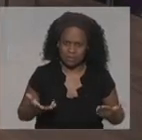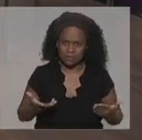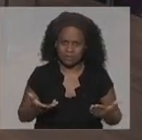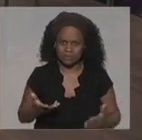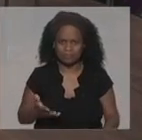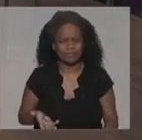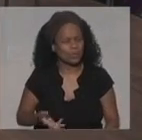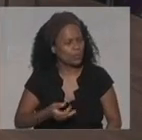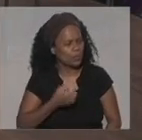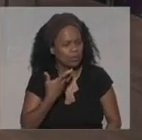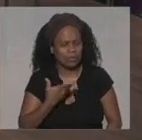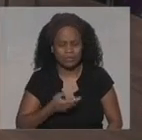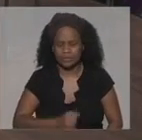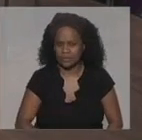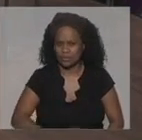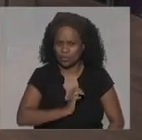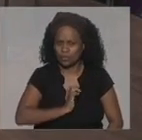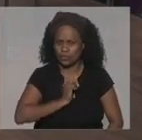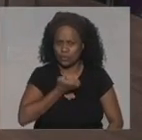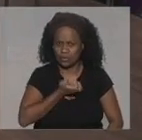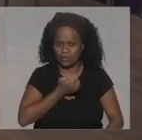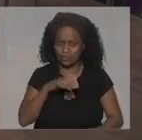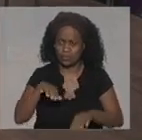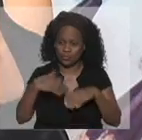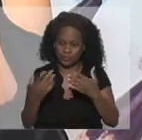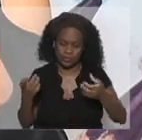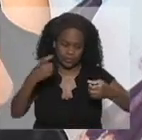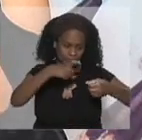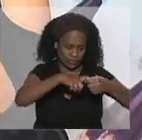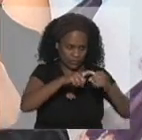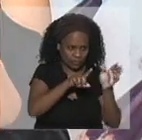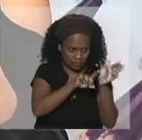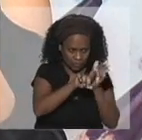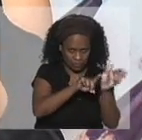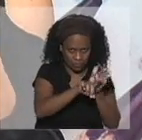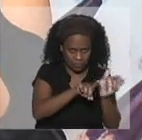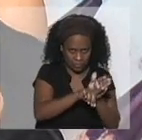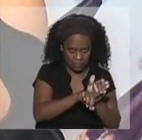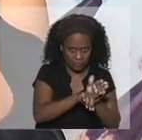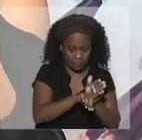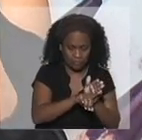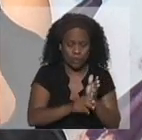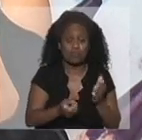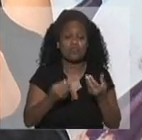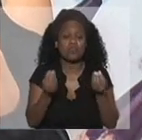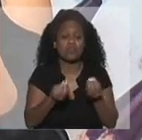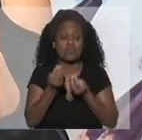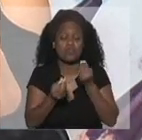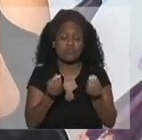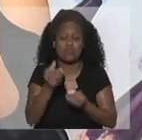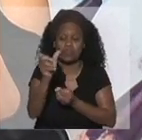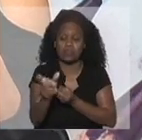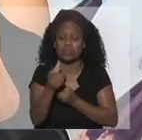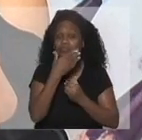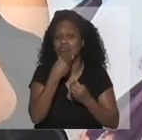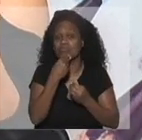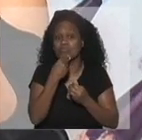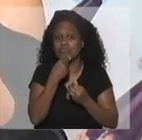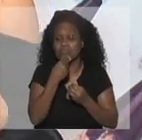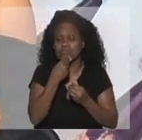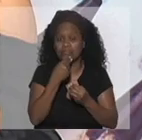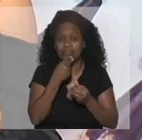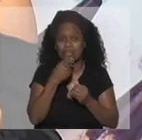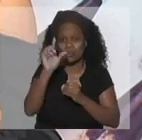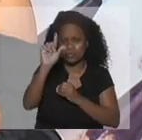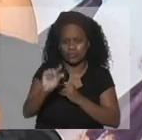Louco isso. A questão da coletividade que a gente estava falando. No próximo bloco eu quero iniciar com a seguinte pergunta. Qual o papel do homem